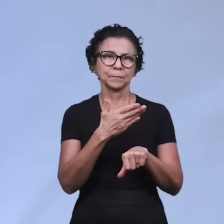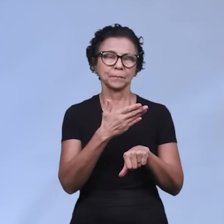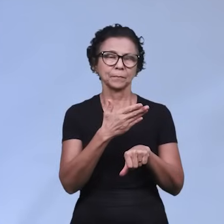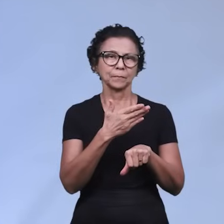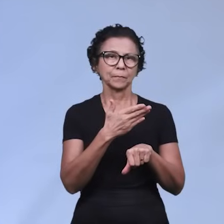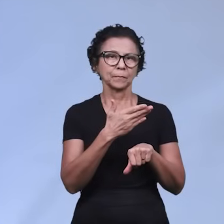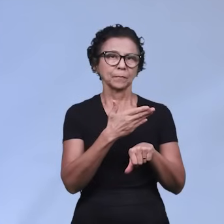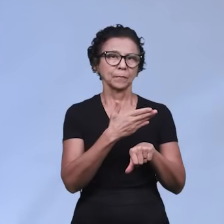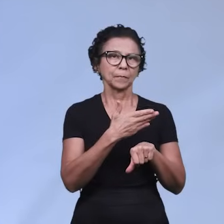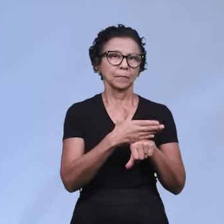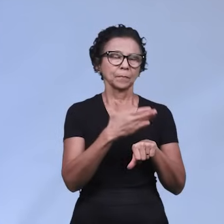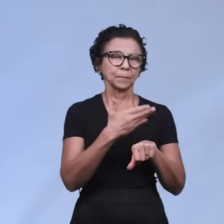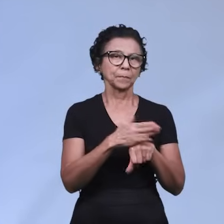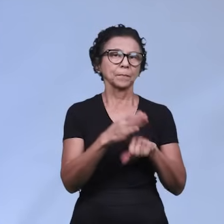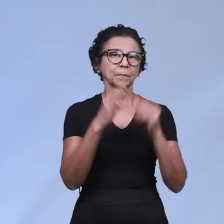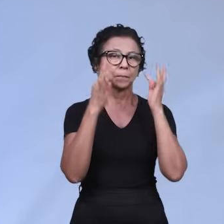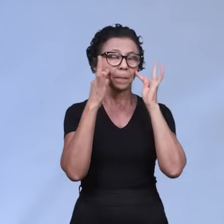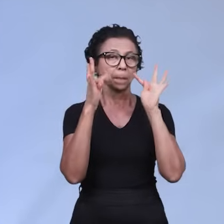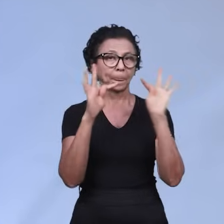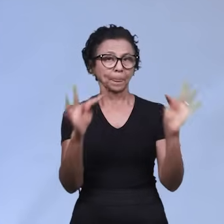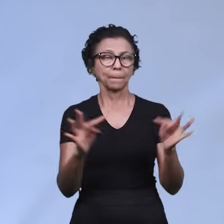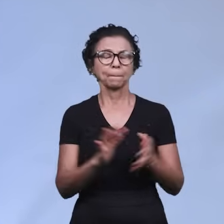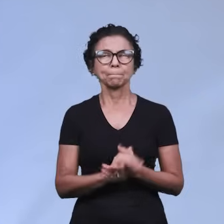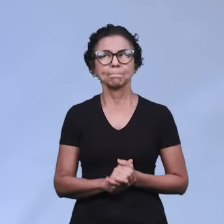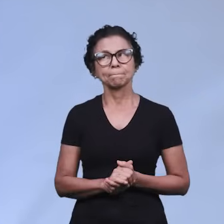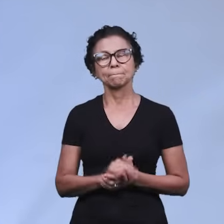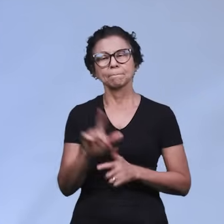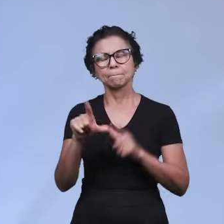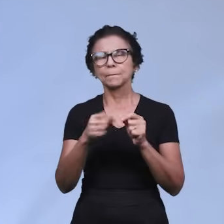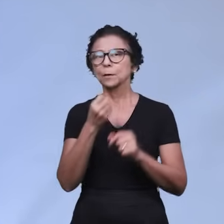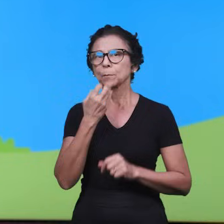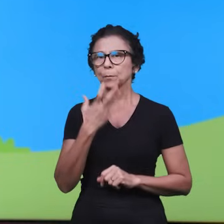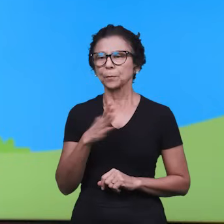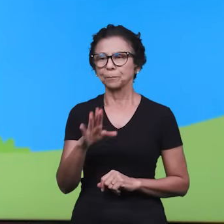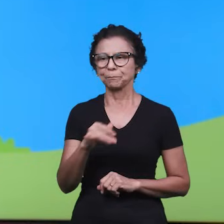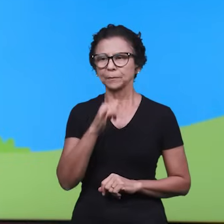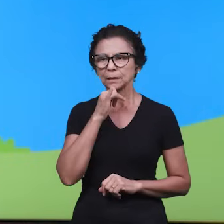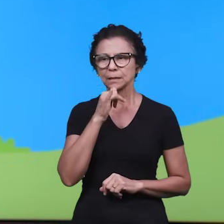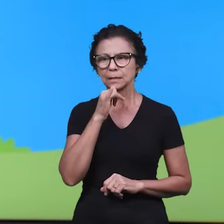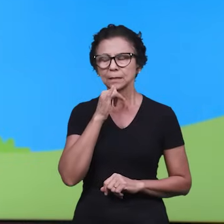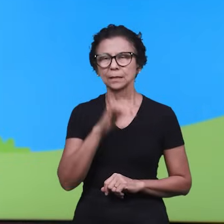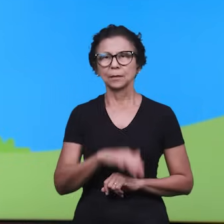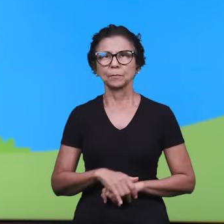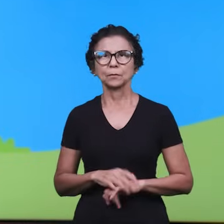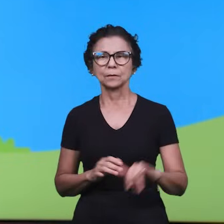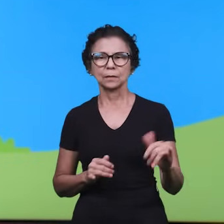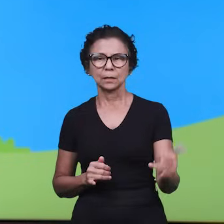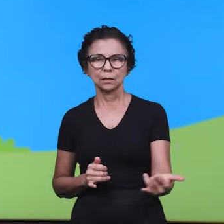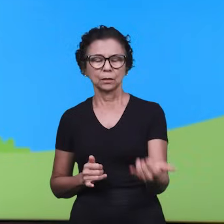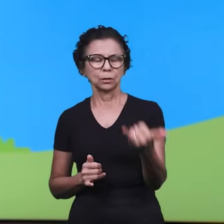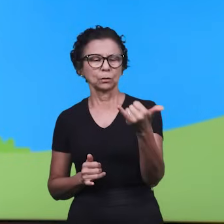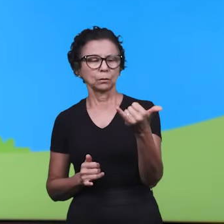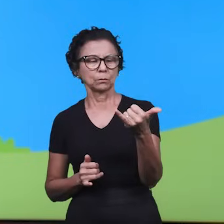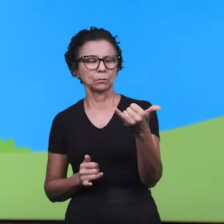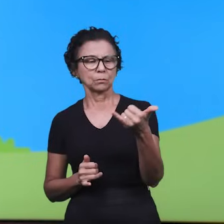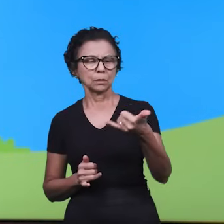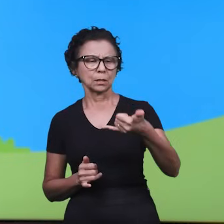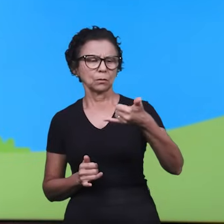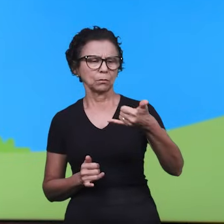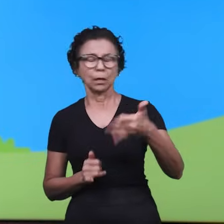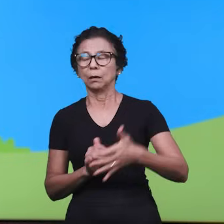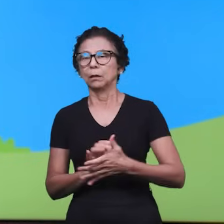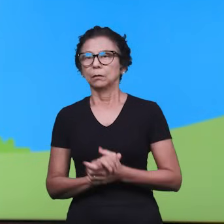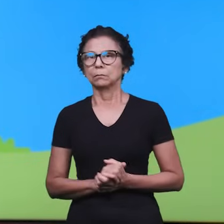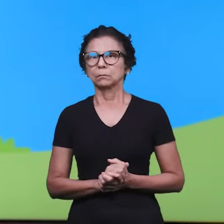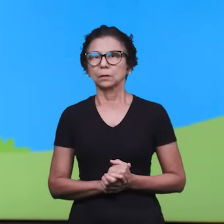mal e fazemos boas escolhas. Por exemplo, se você está no celular e aparece algo